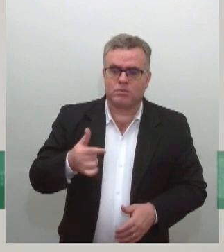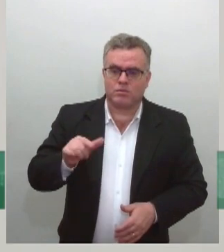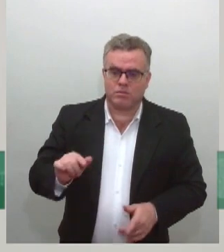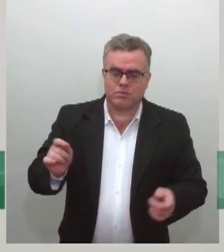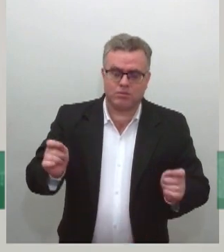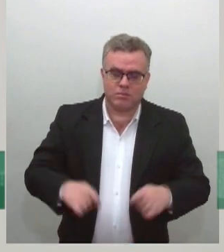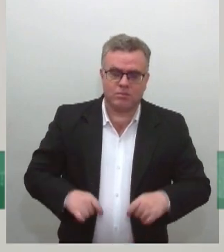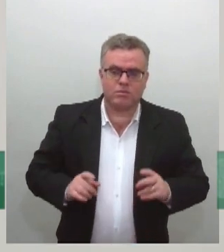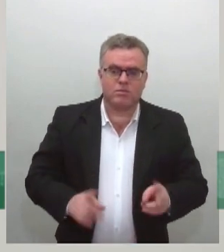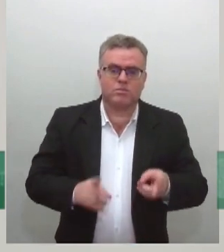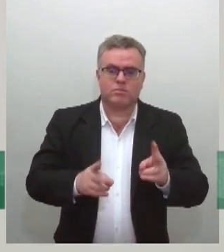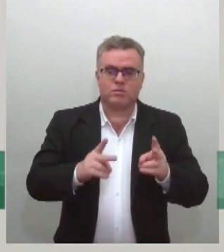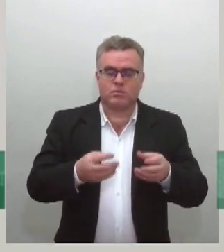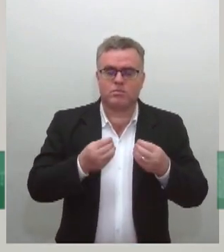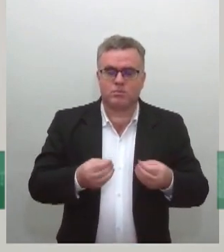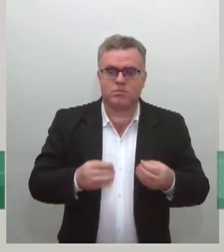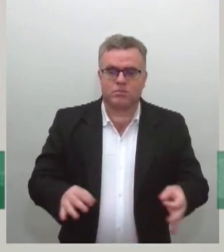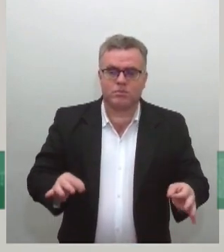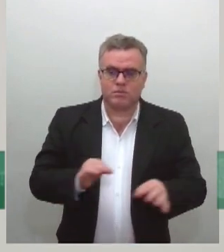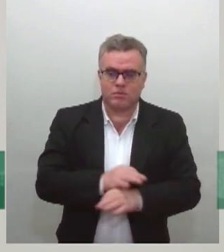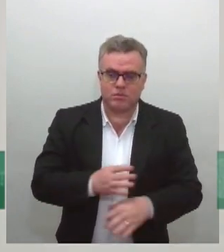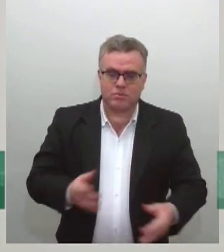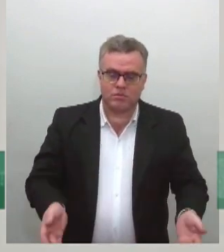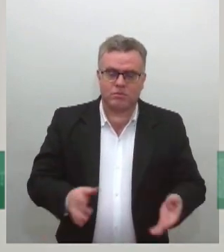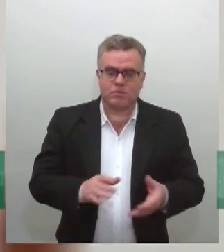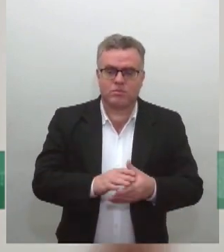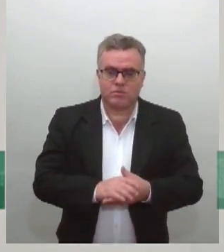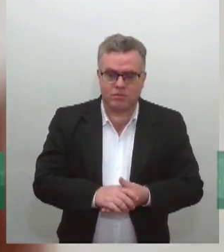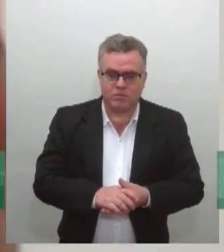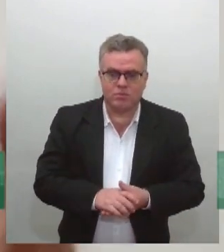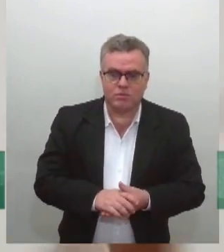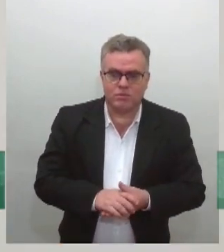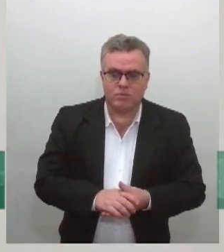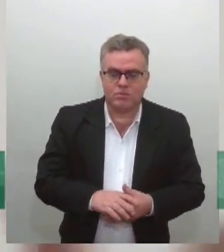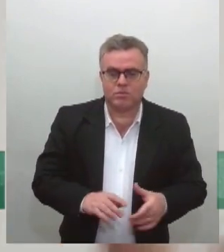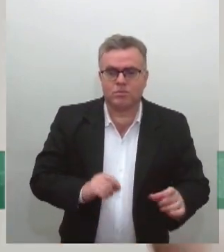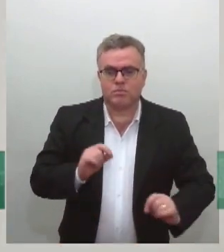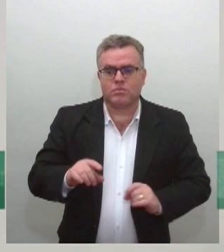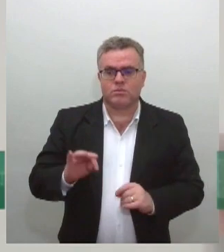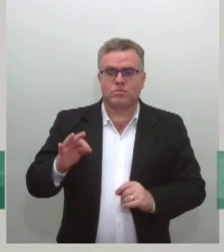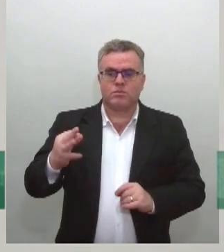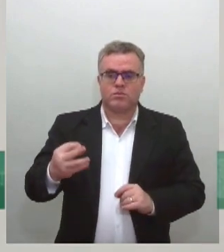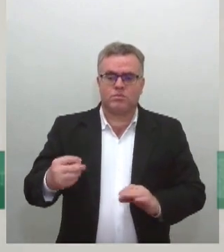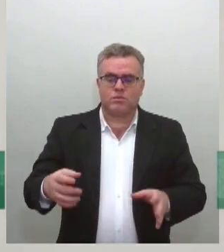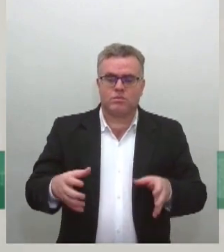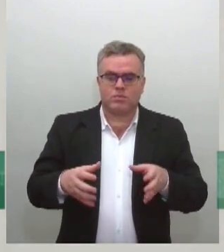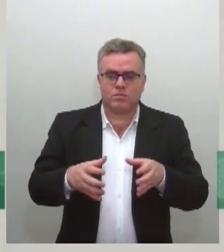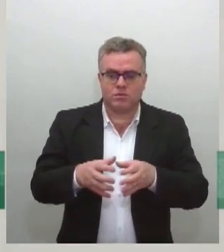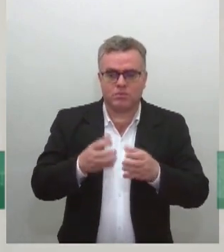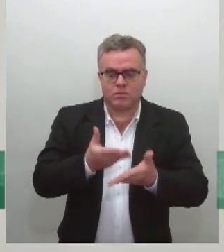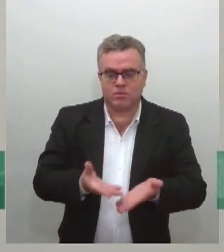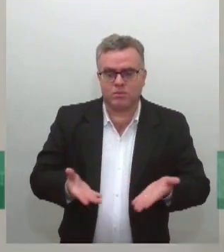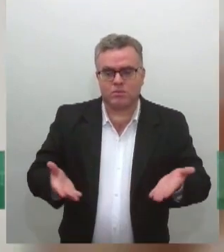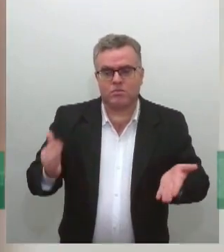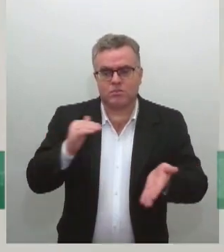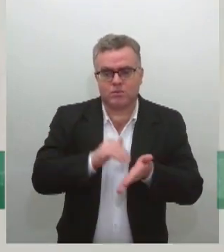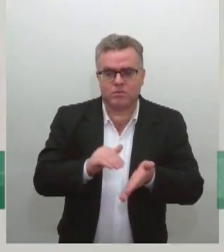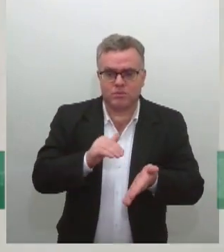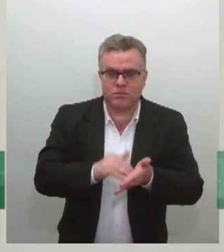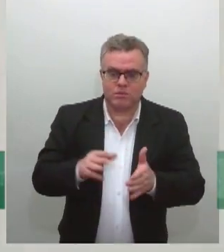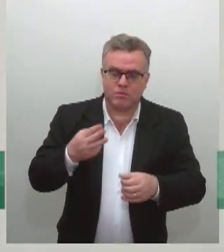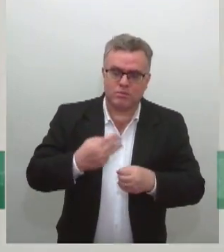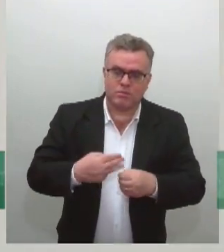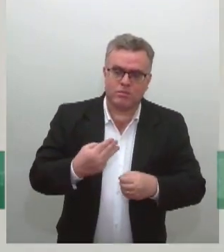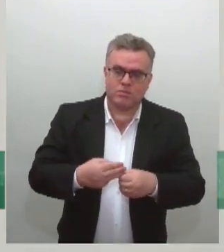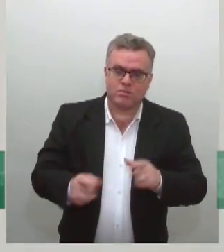gestores municipais de cultura. Não só do gestor, mas de toda a equipe que compõe as secretarias municipais de cultura, assim